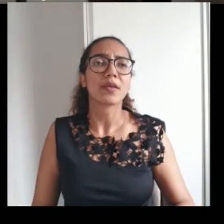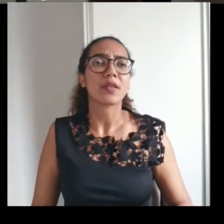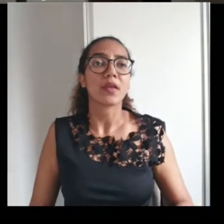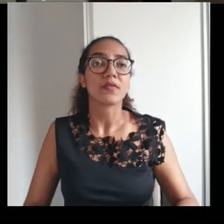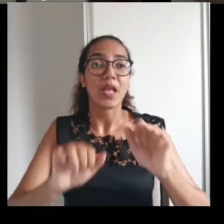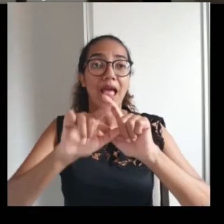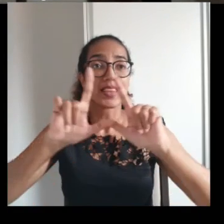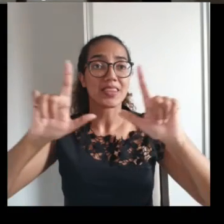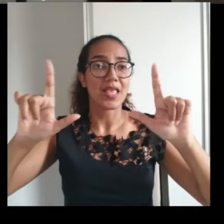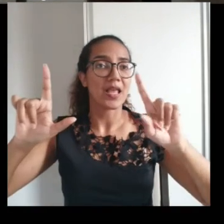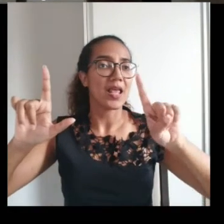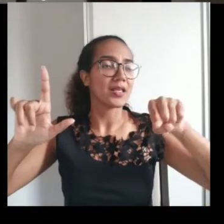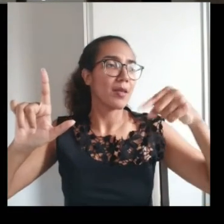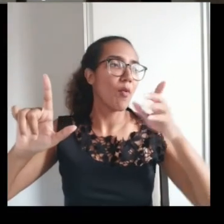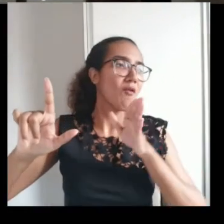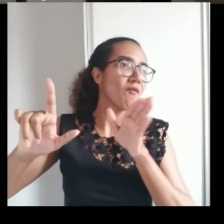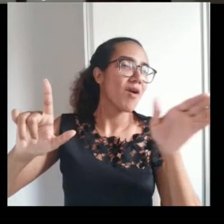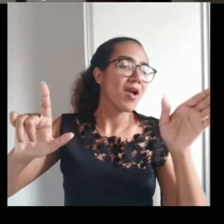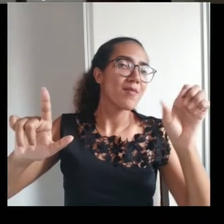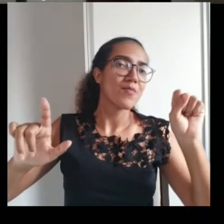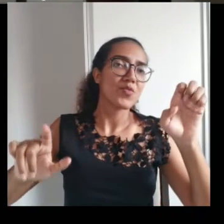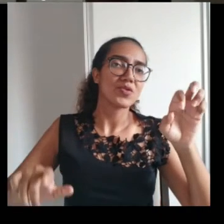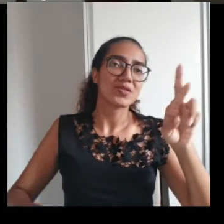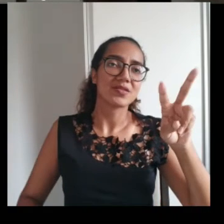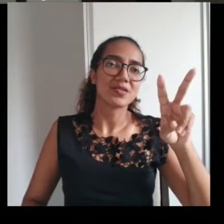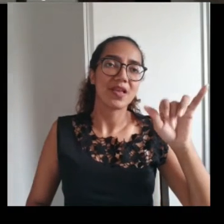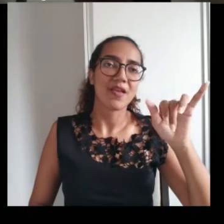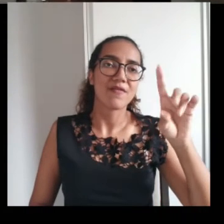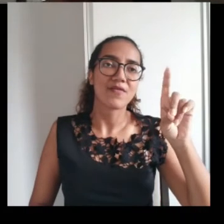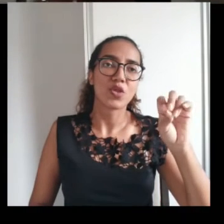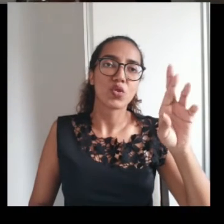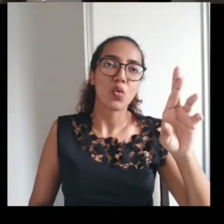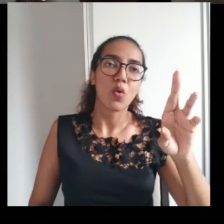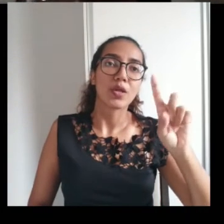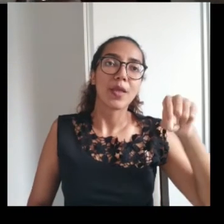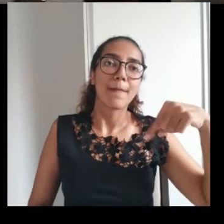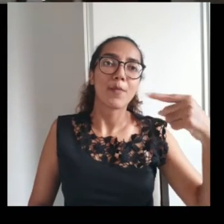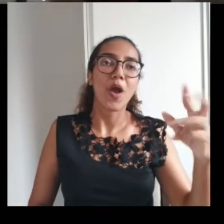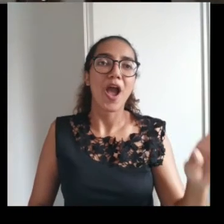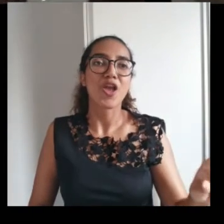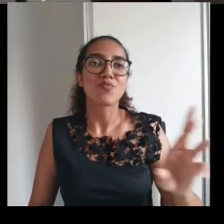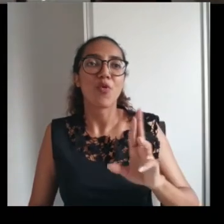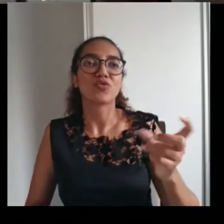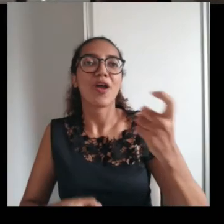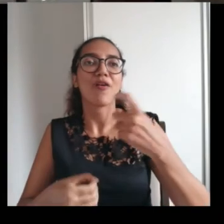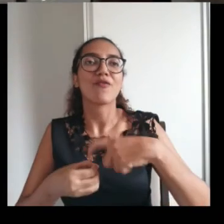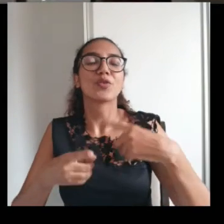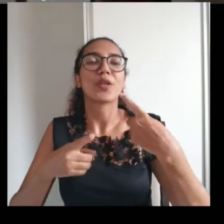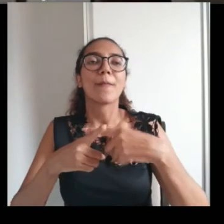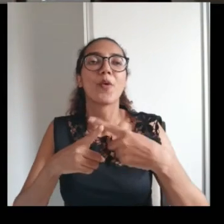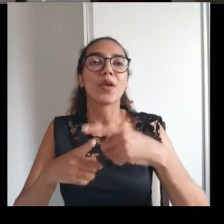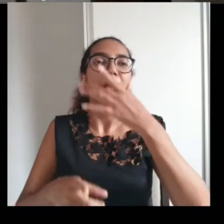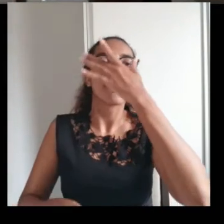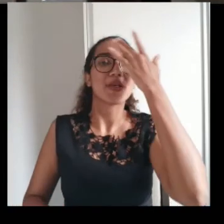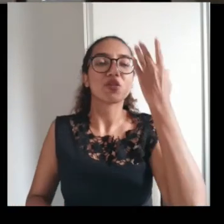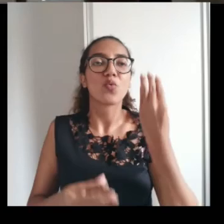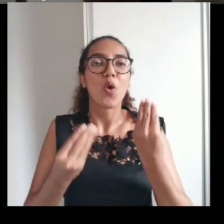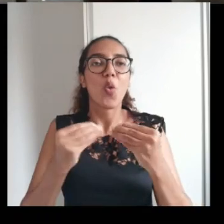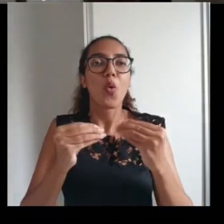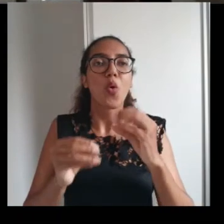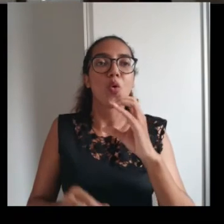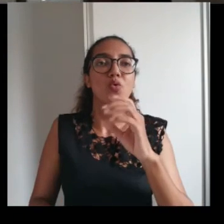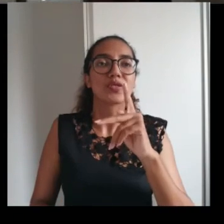resposta volta com erro, porque o cara digitou o CPF errado, enfim. Se você validar já aqui